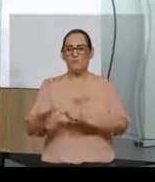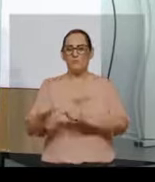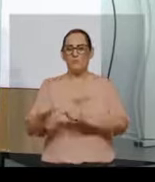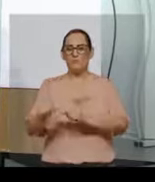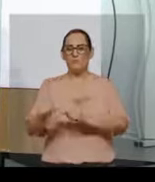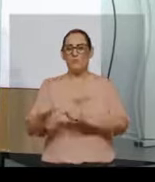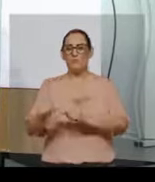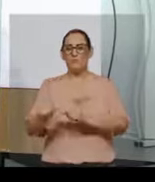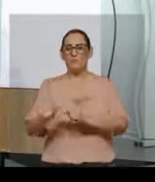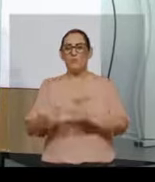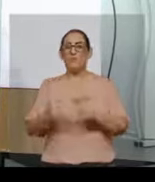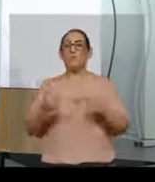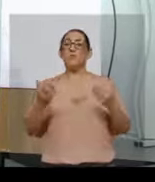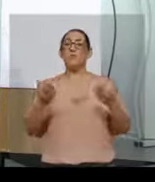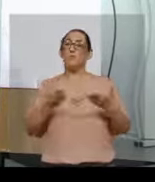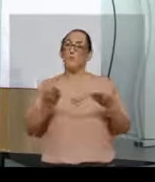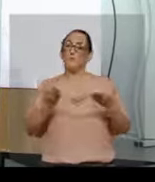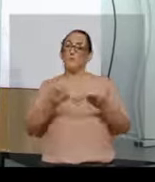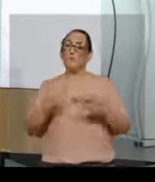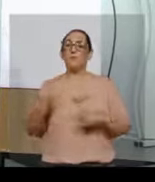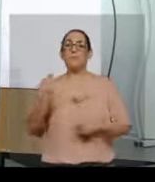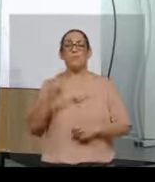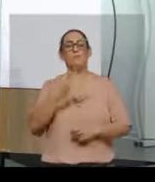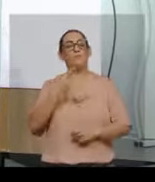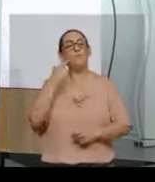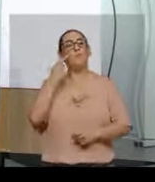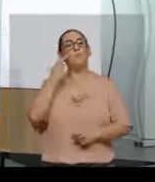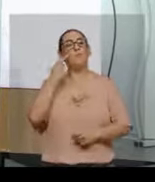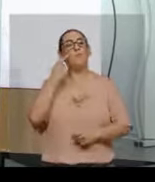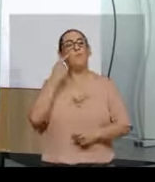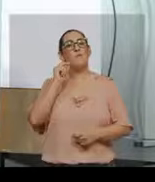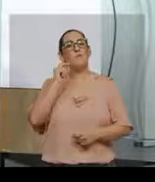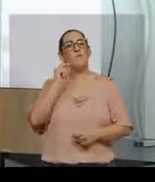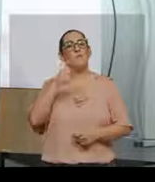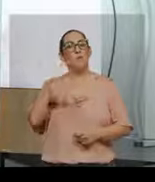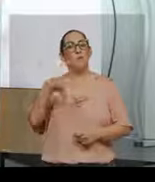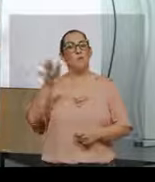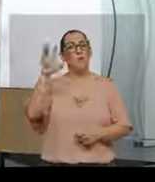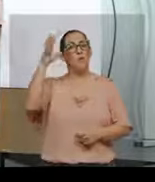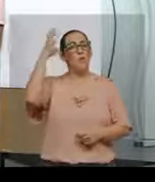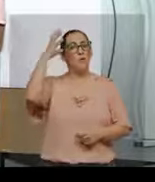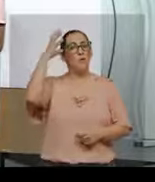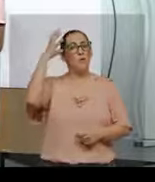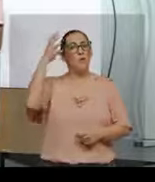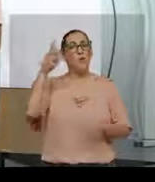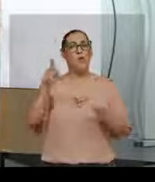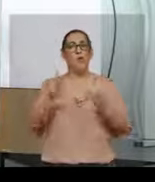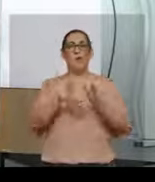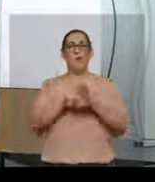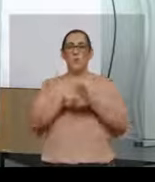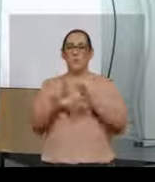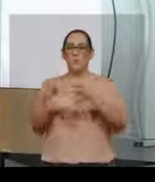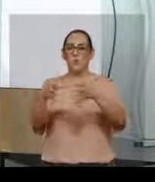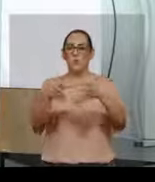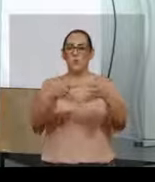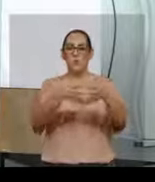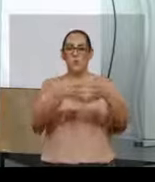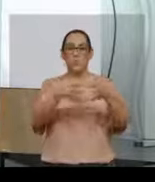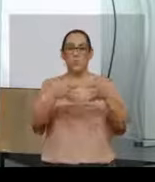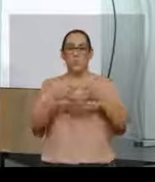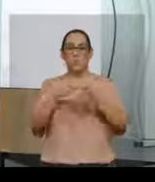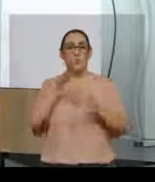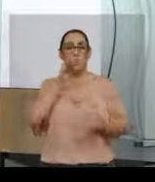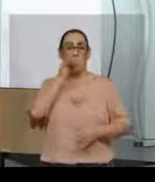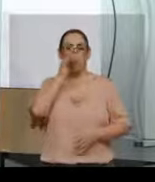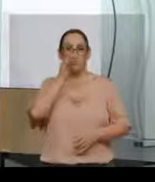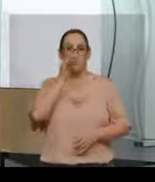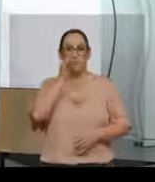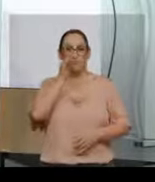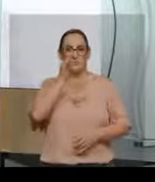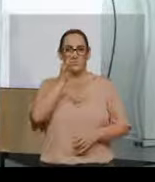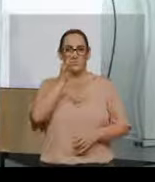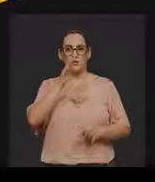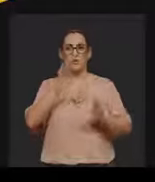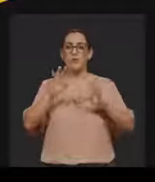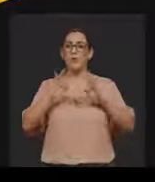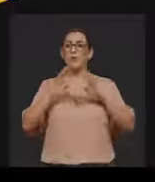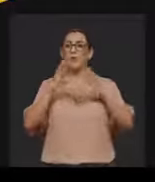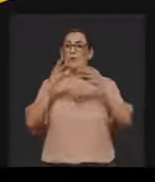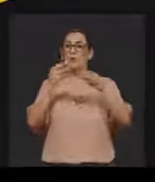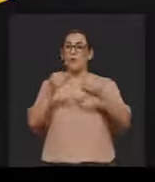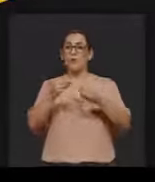então, nessas nossas próximas aulas sobre o reino plant. Bom, todas as